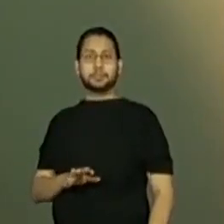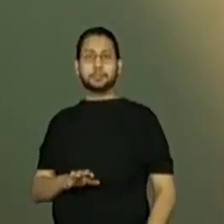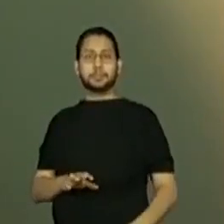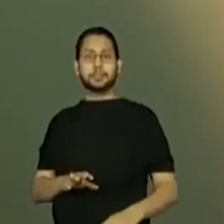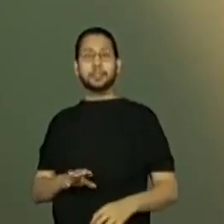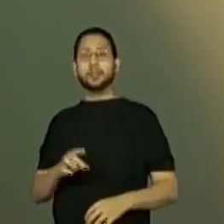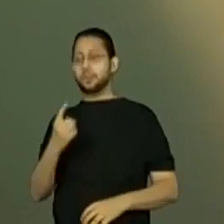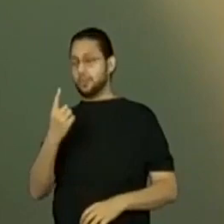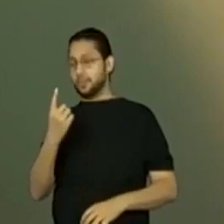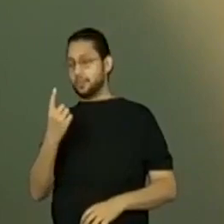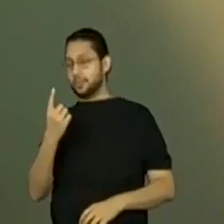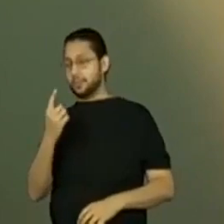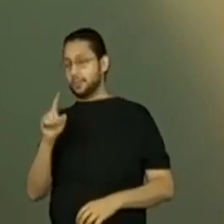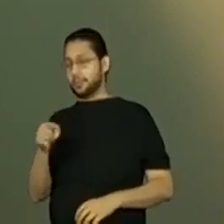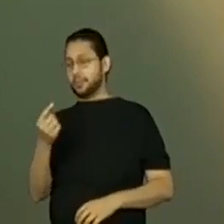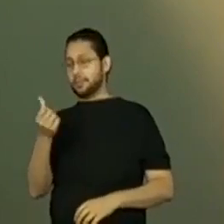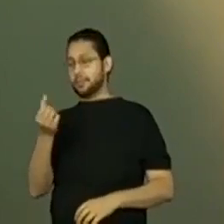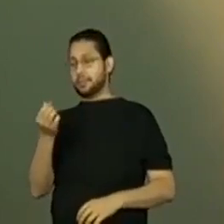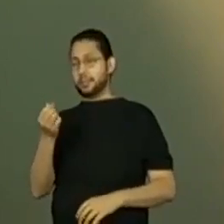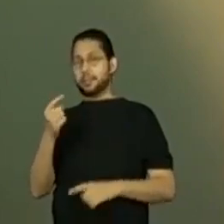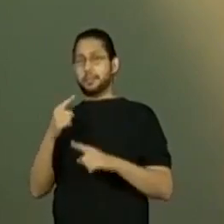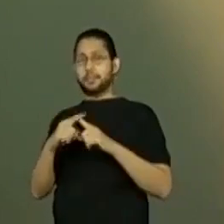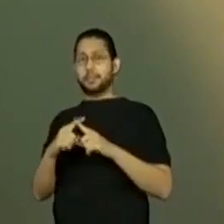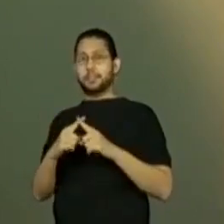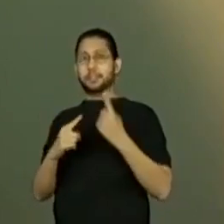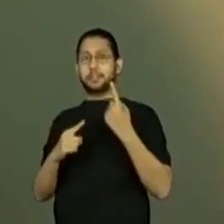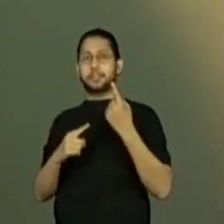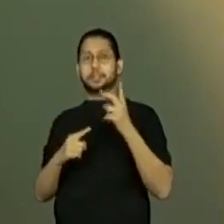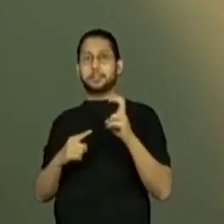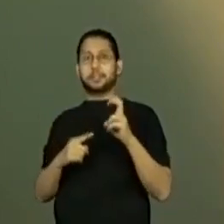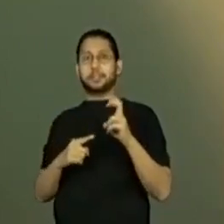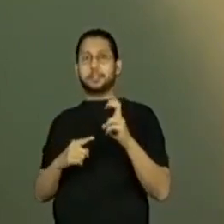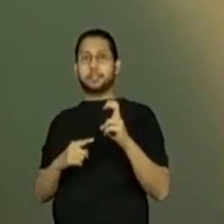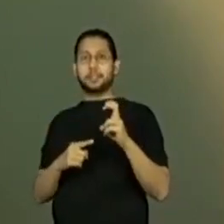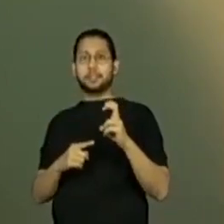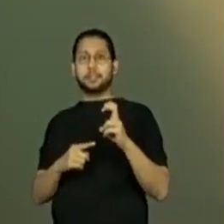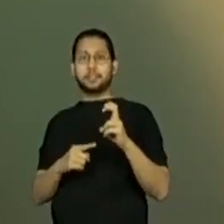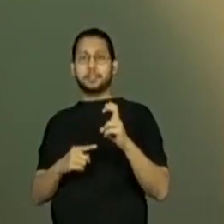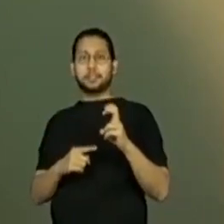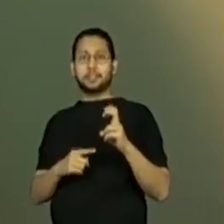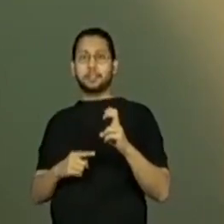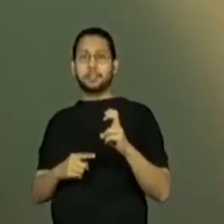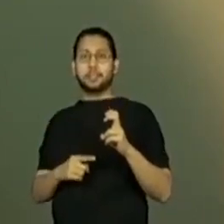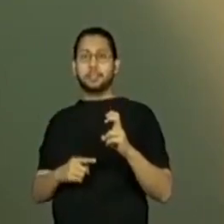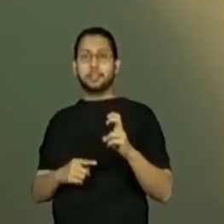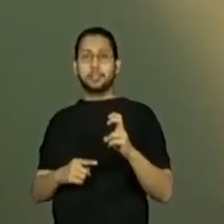15, certo? Daria 15 Vezes 1,60. de 1 metro.